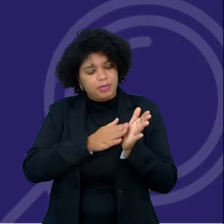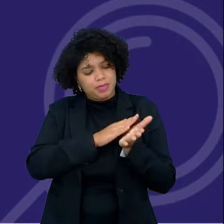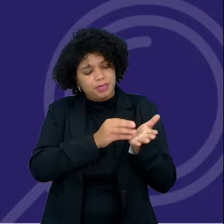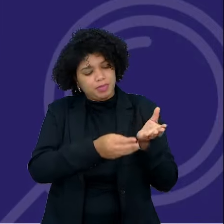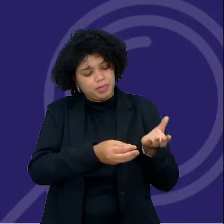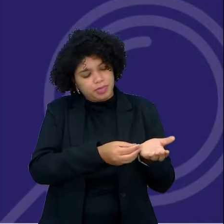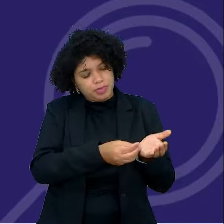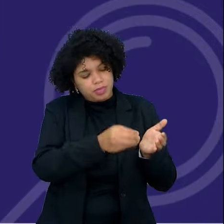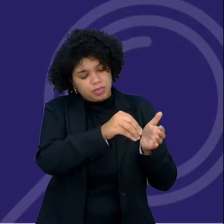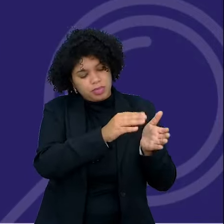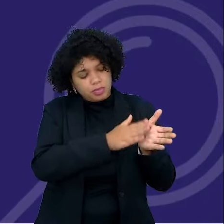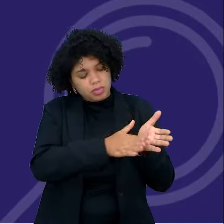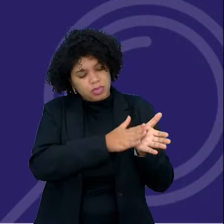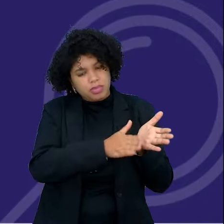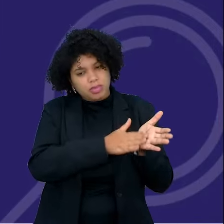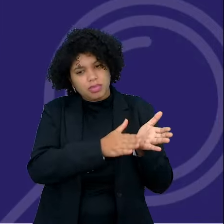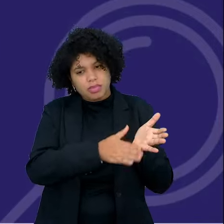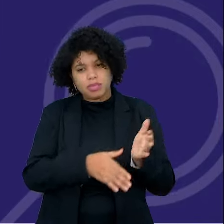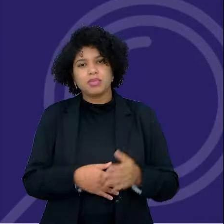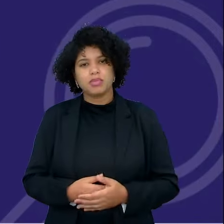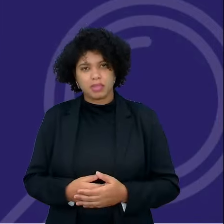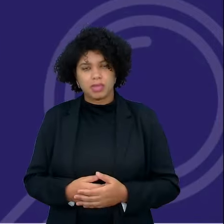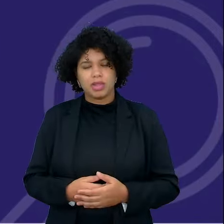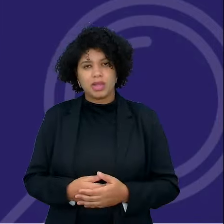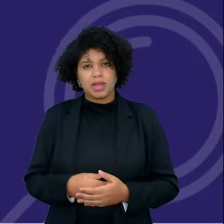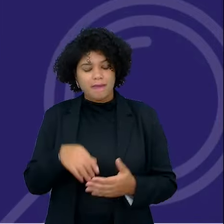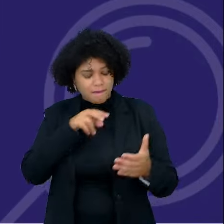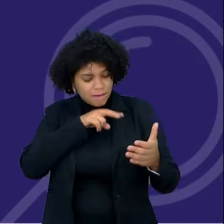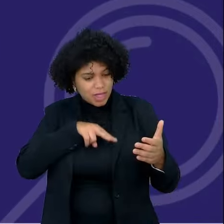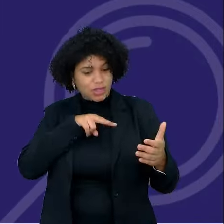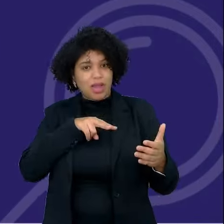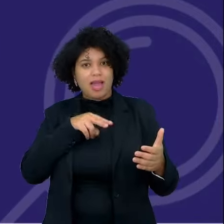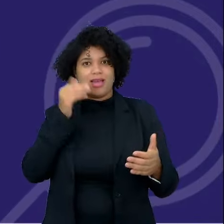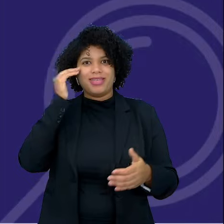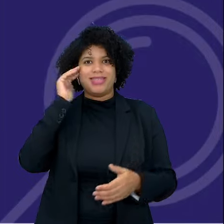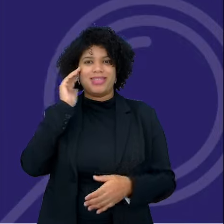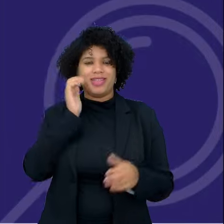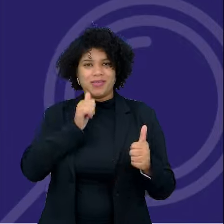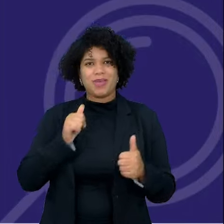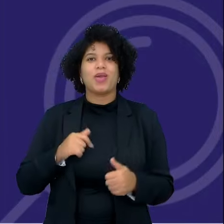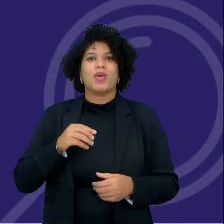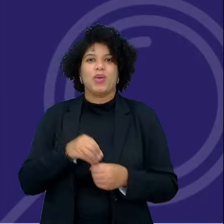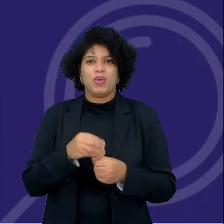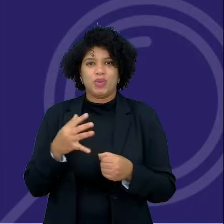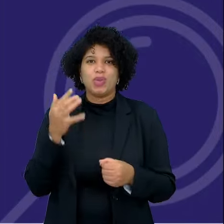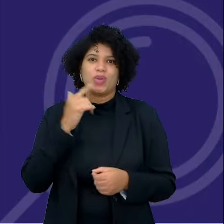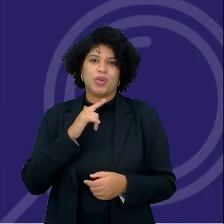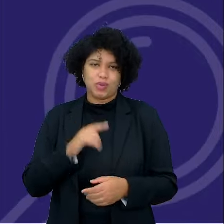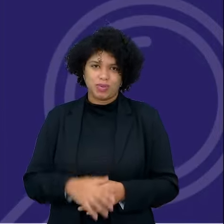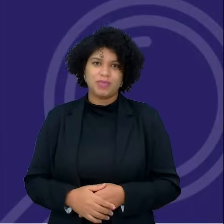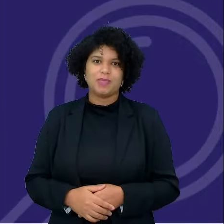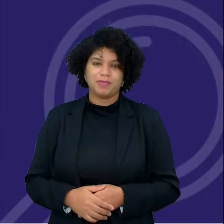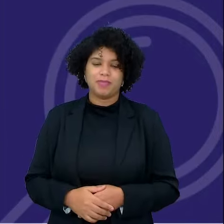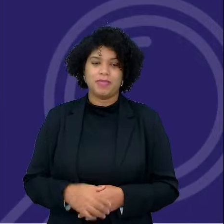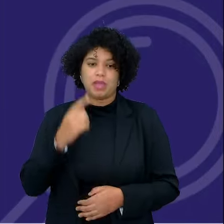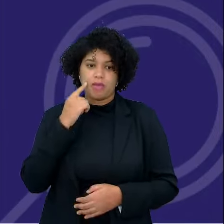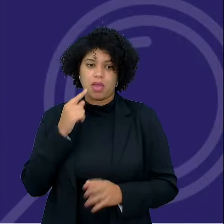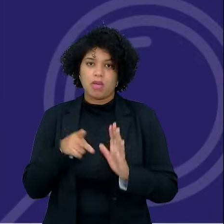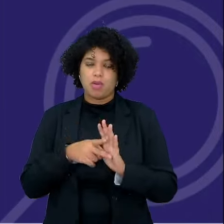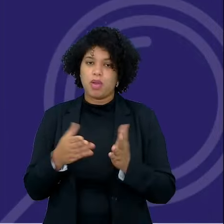têm muito significado visual para o estudante nesse conteúdo. E ele não aparece no